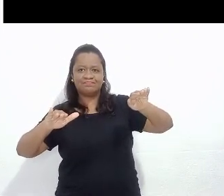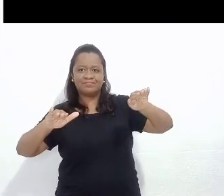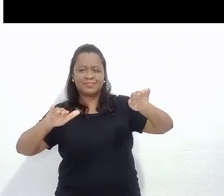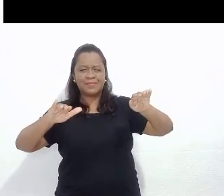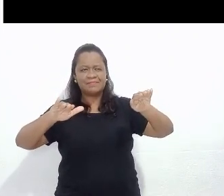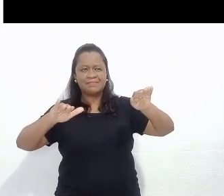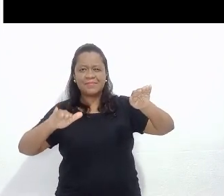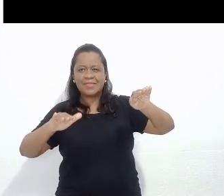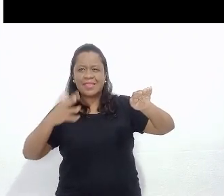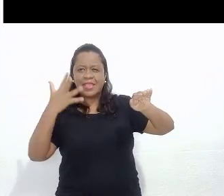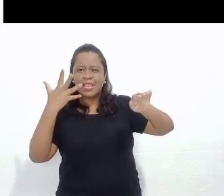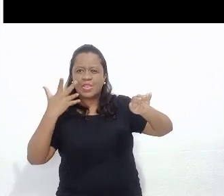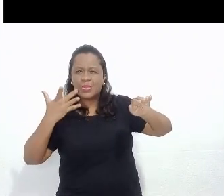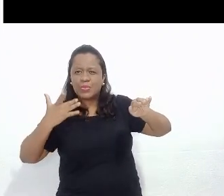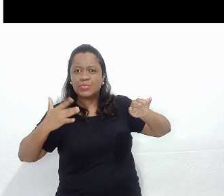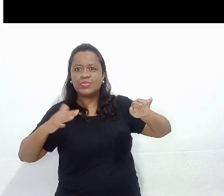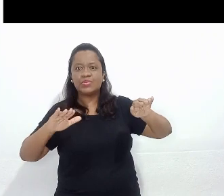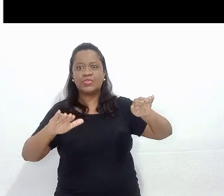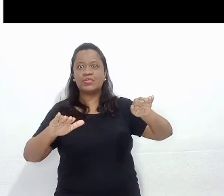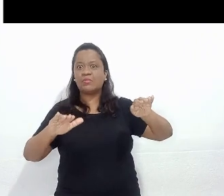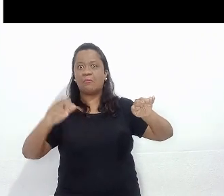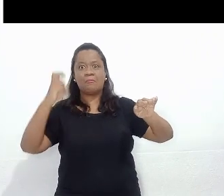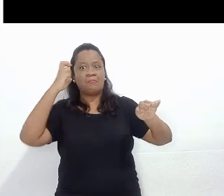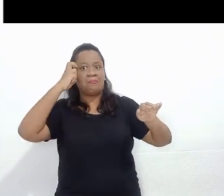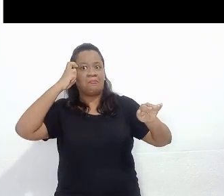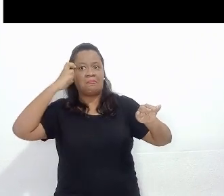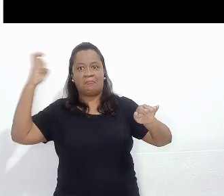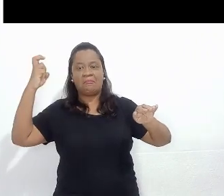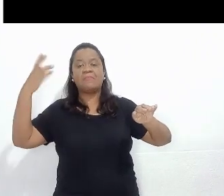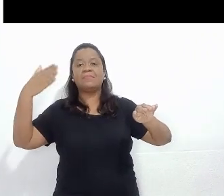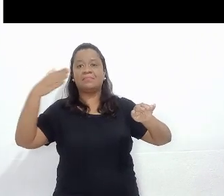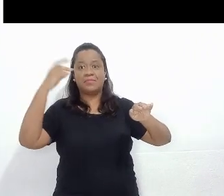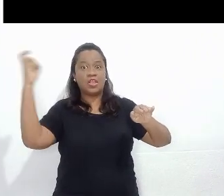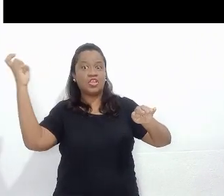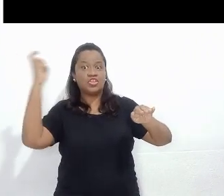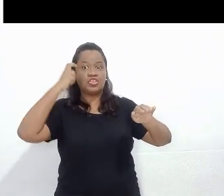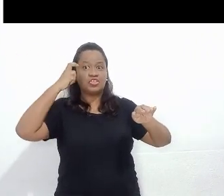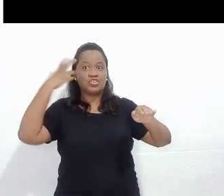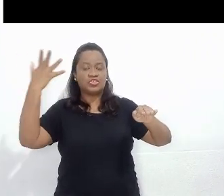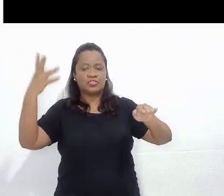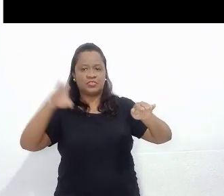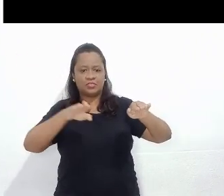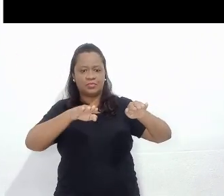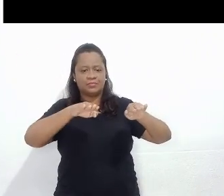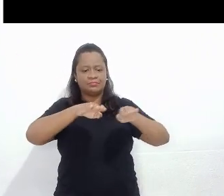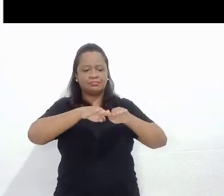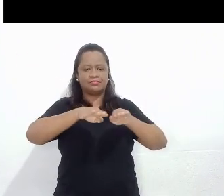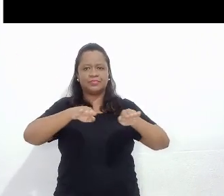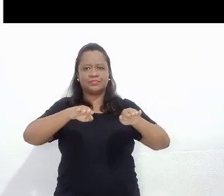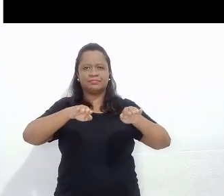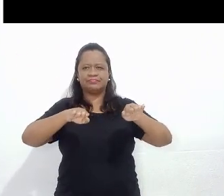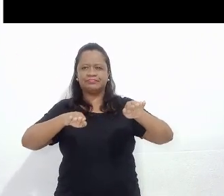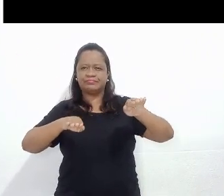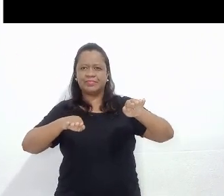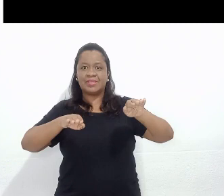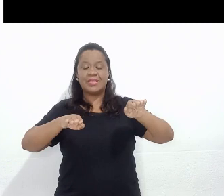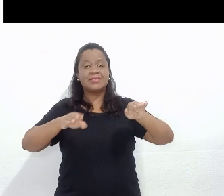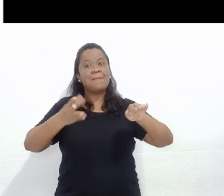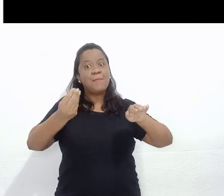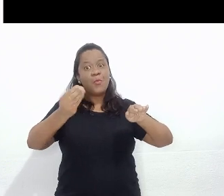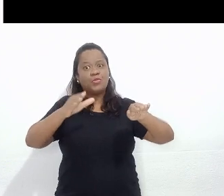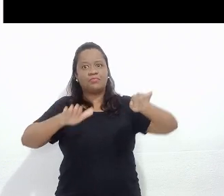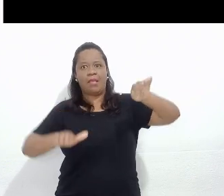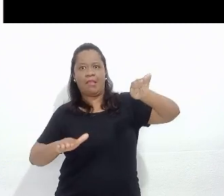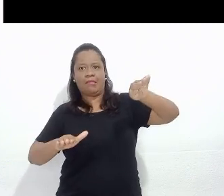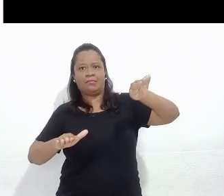bem sutil e é genial. Porque assim, se tivesse muito torto, ia ser aquela câmera que a gente estudou,